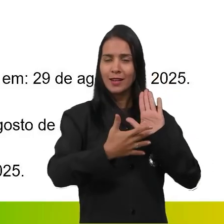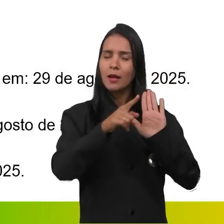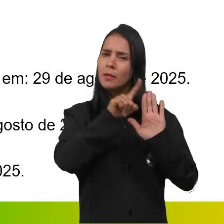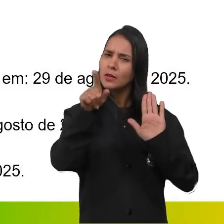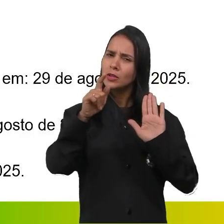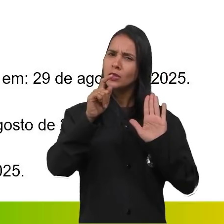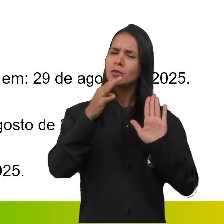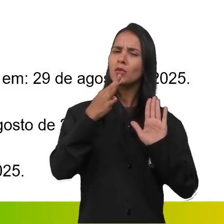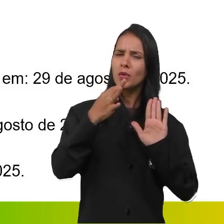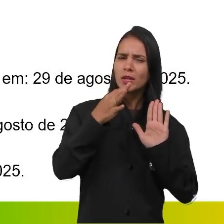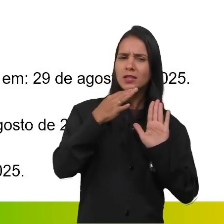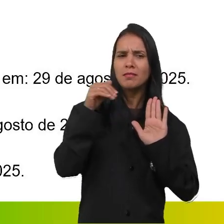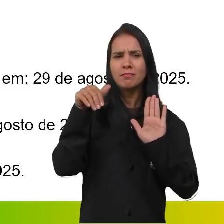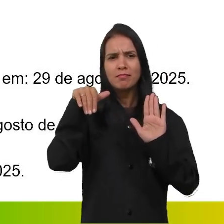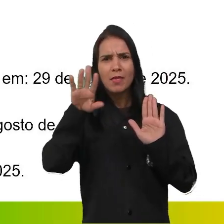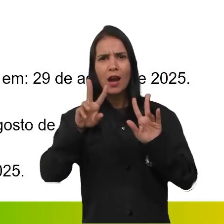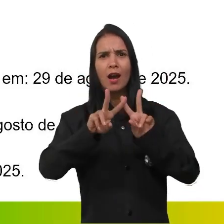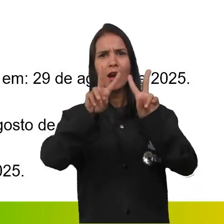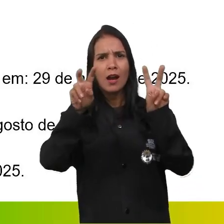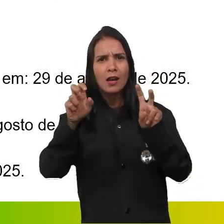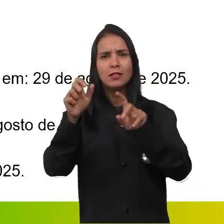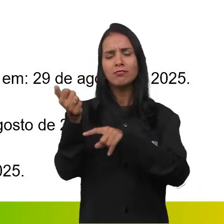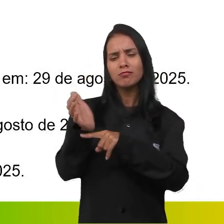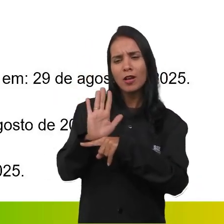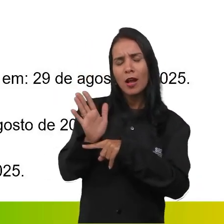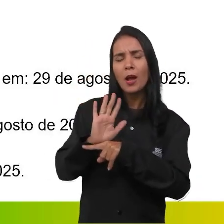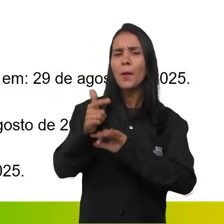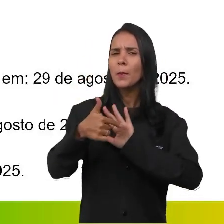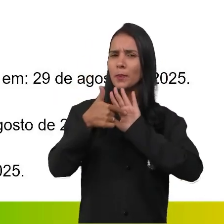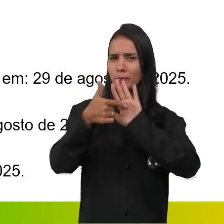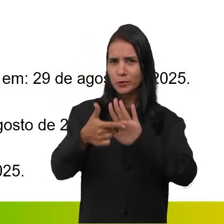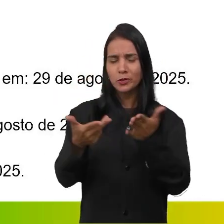conhecer um pouco mais sobre as obras que a gente trouxe aqui